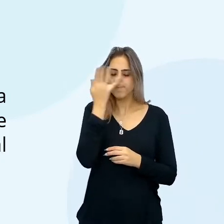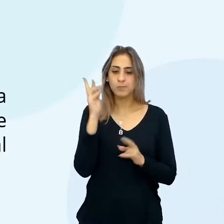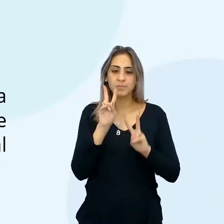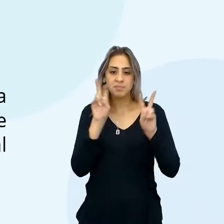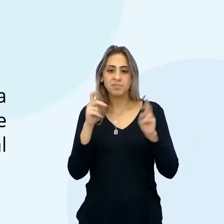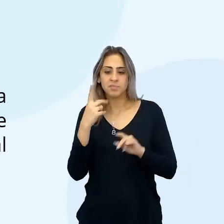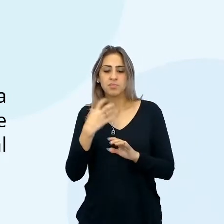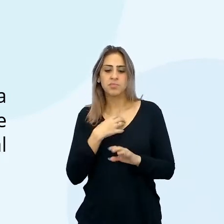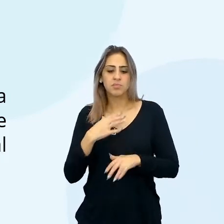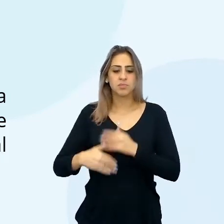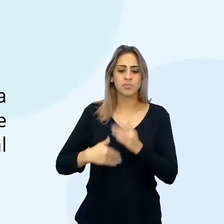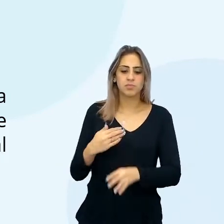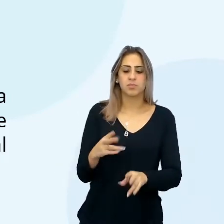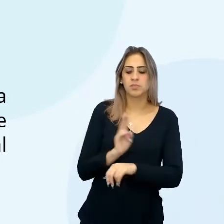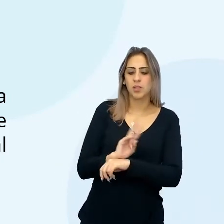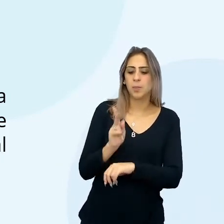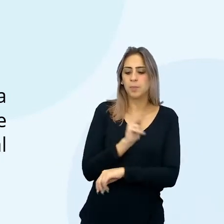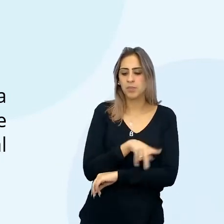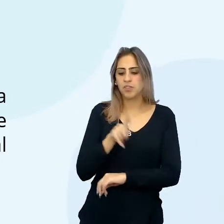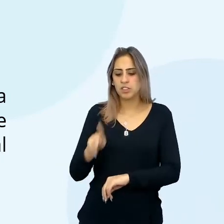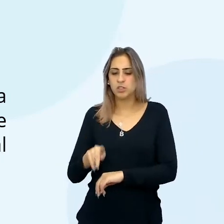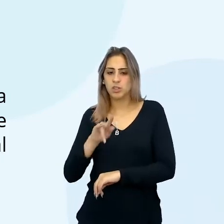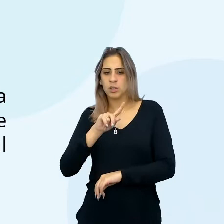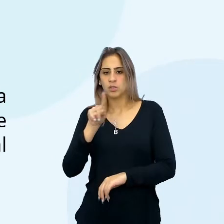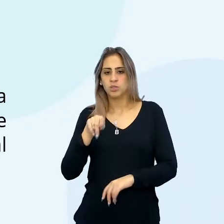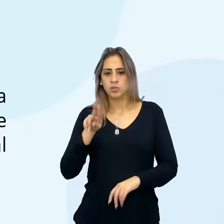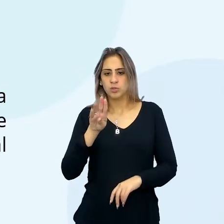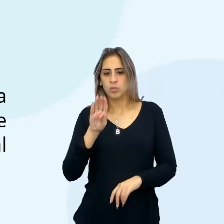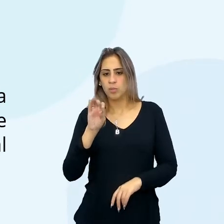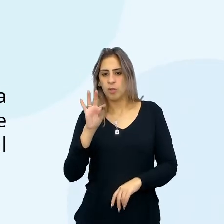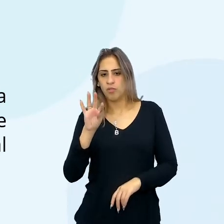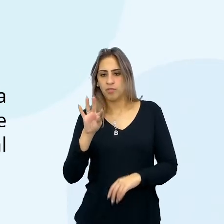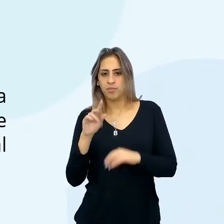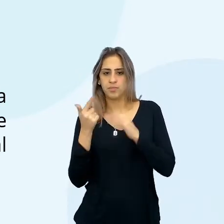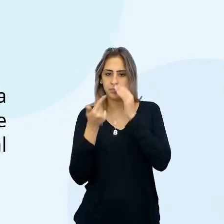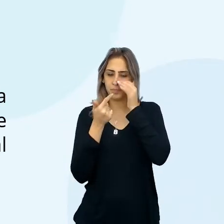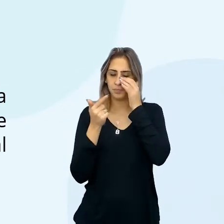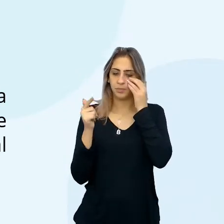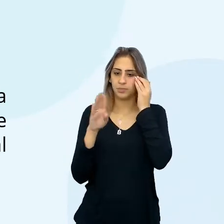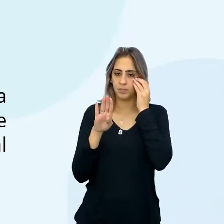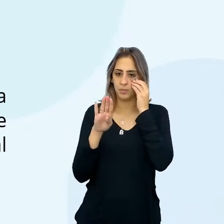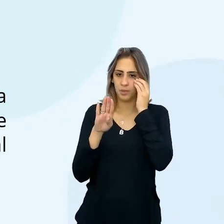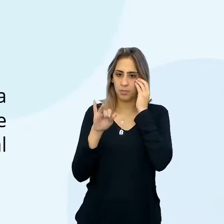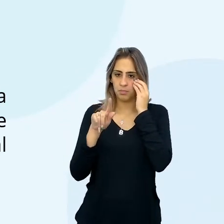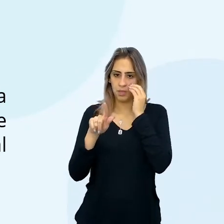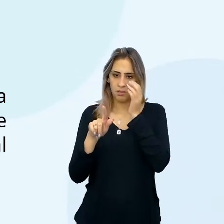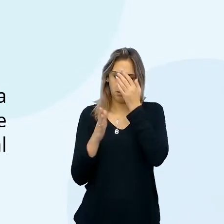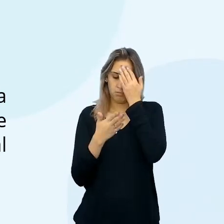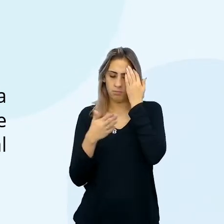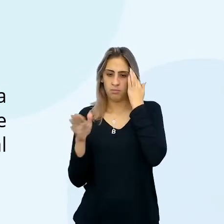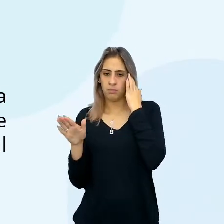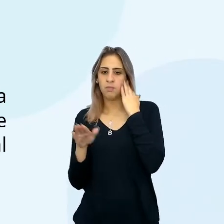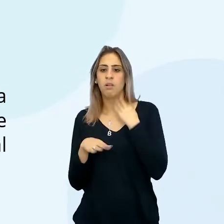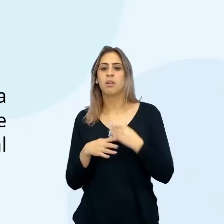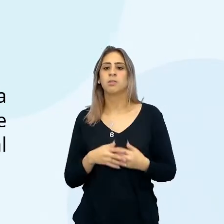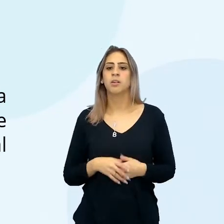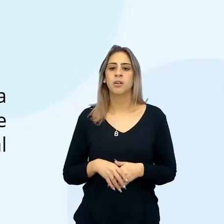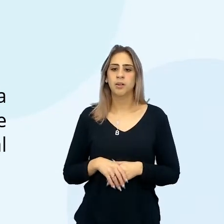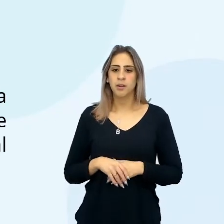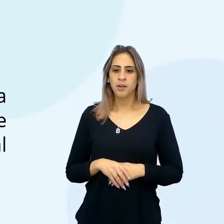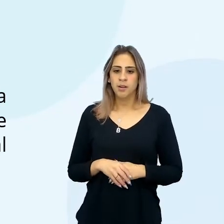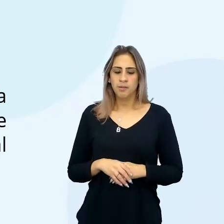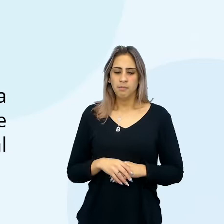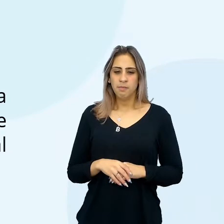constante vigilância, diz a professora Zuboff, do grande outro, do Big Other, né? Então,